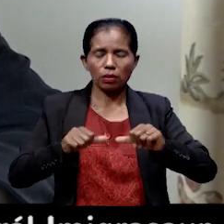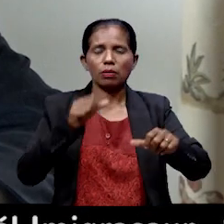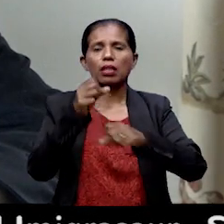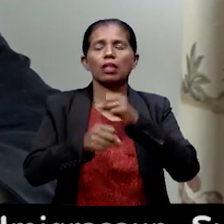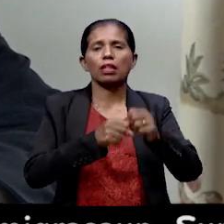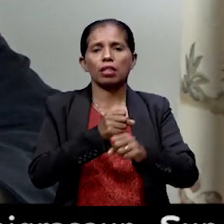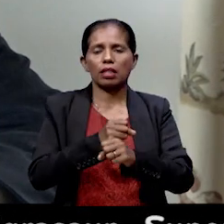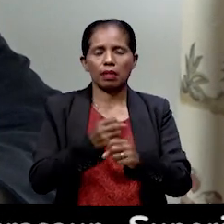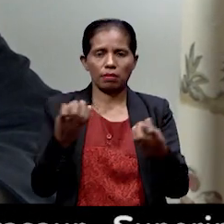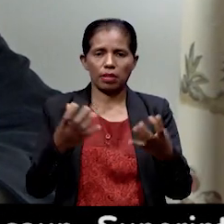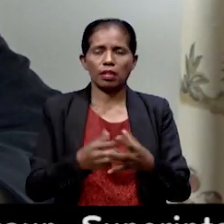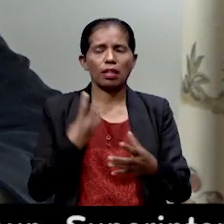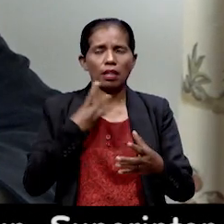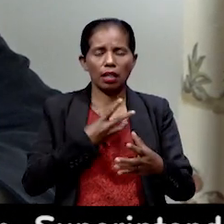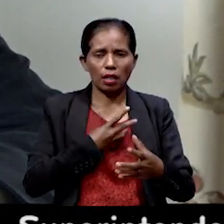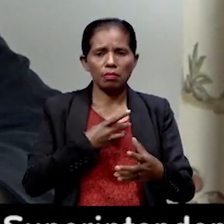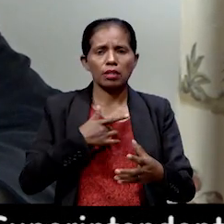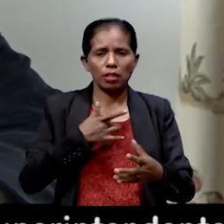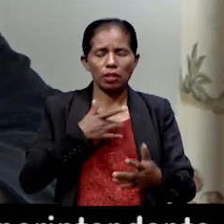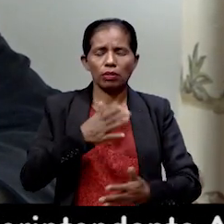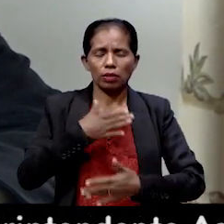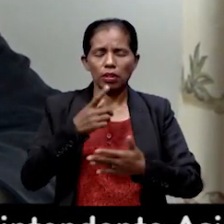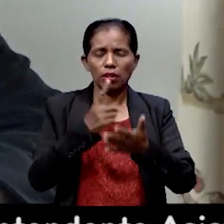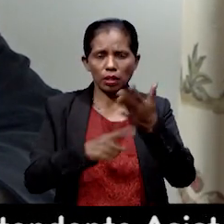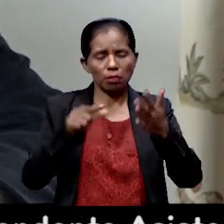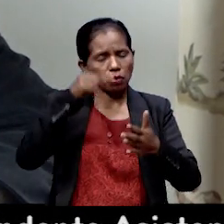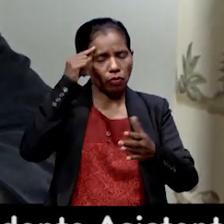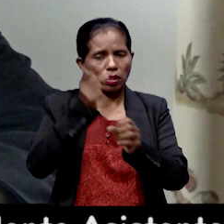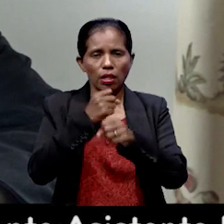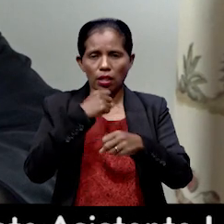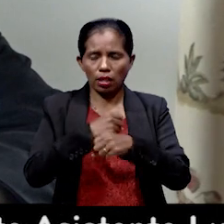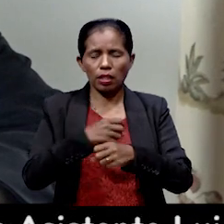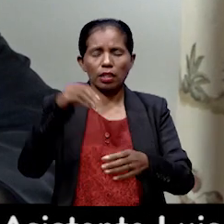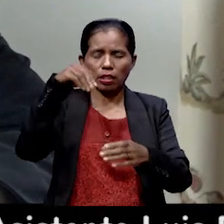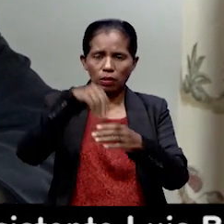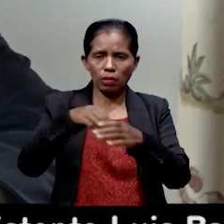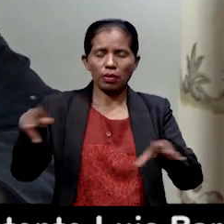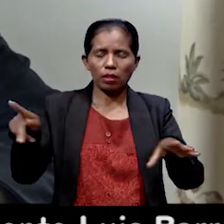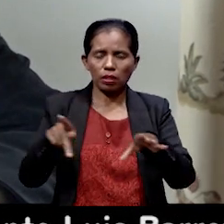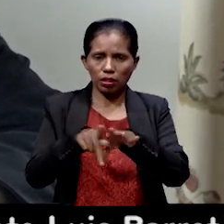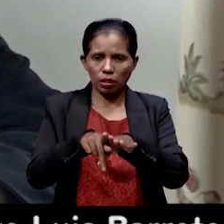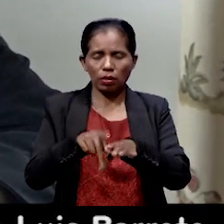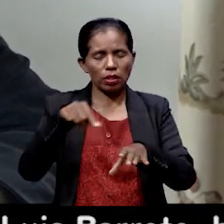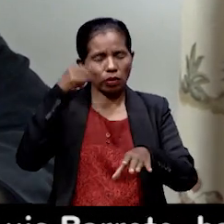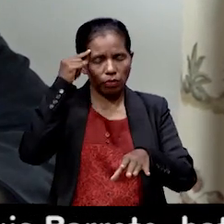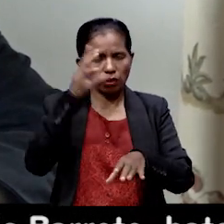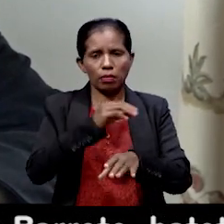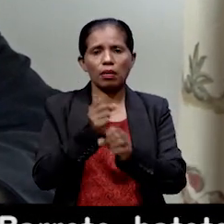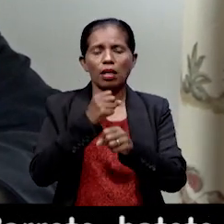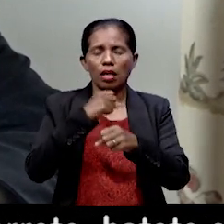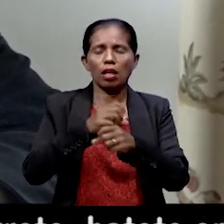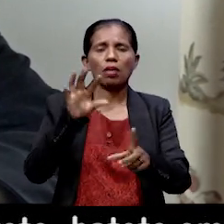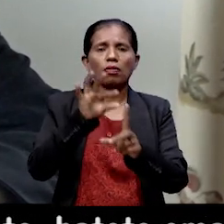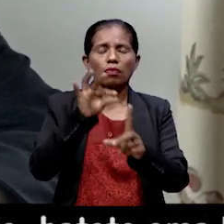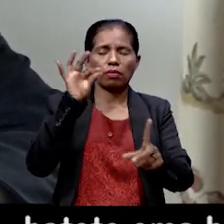turma. Ami laran metem teves saíram a goberno halatian inclui participação cívica e a gobernação nomos halau elisão